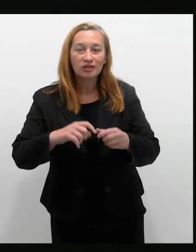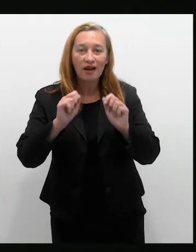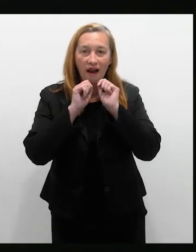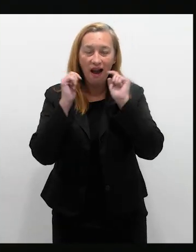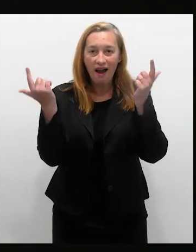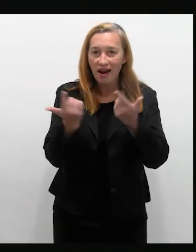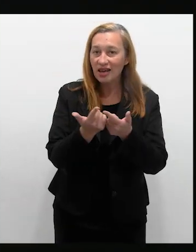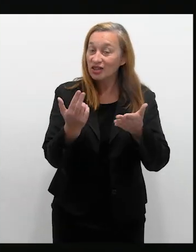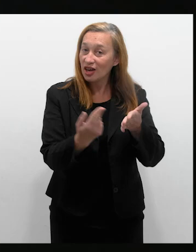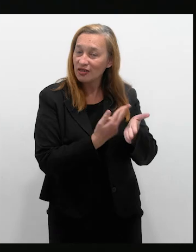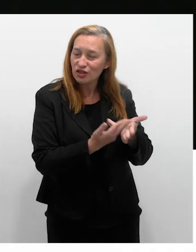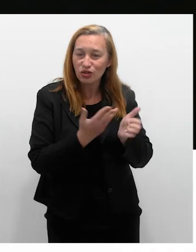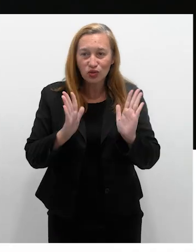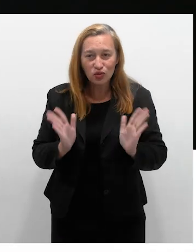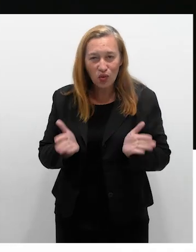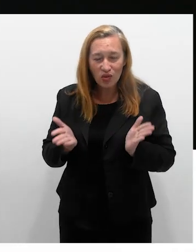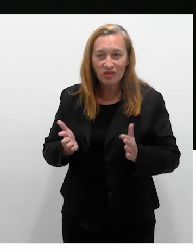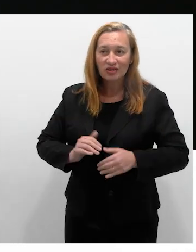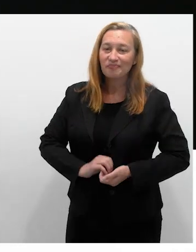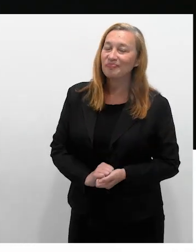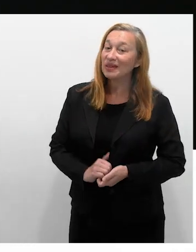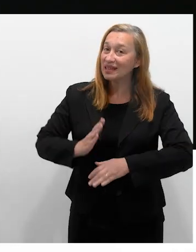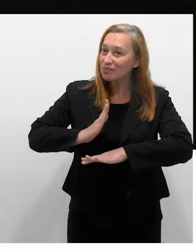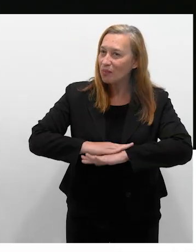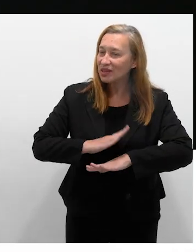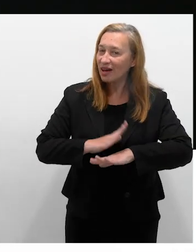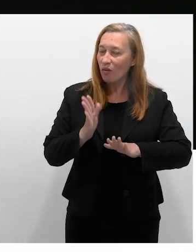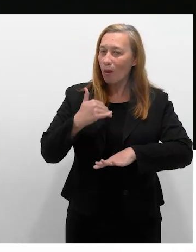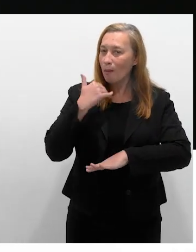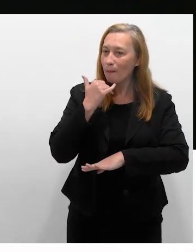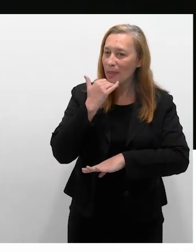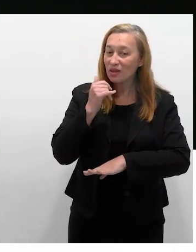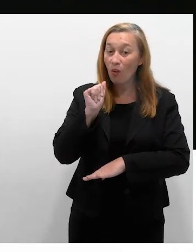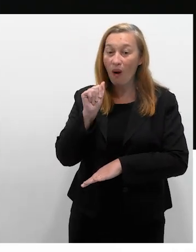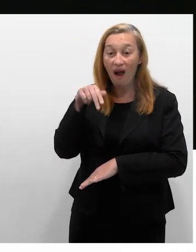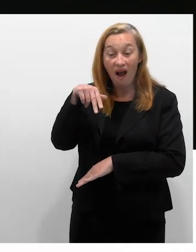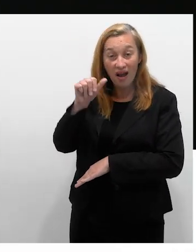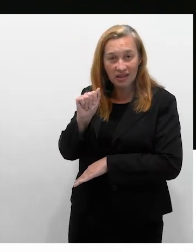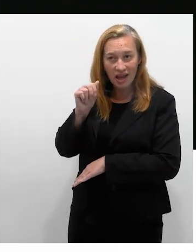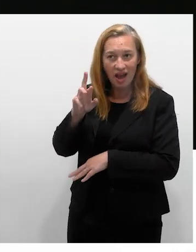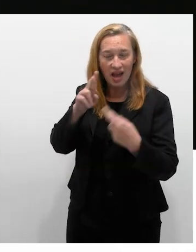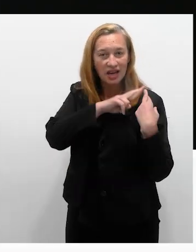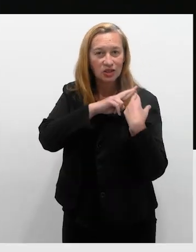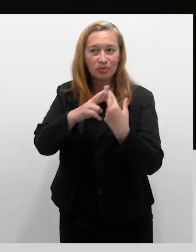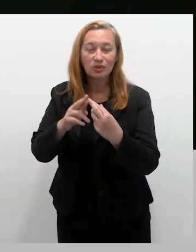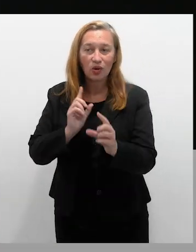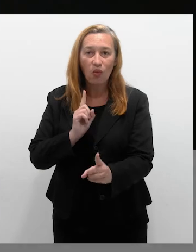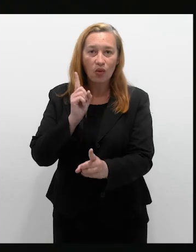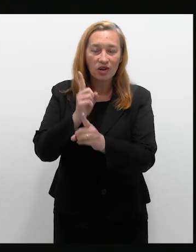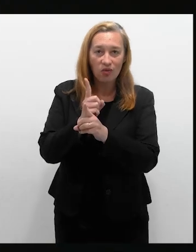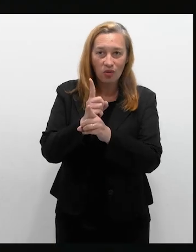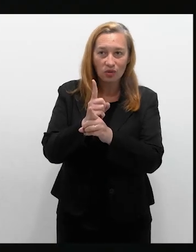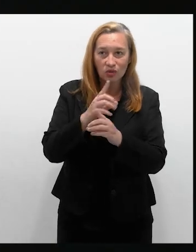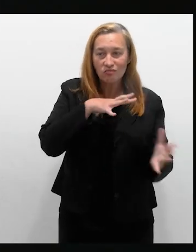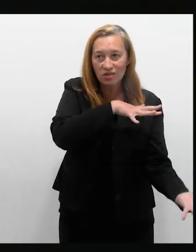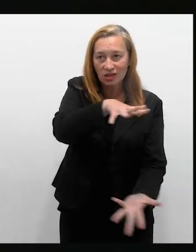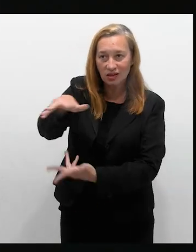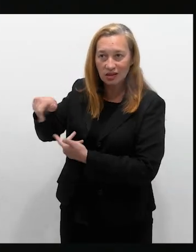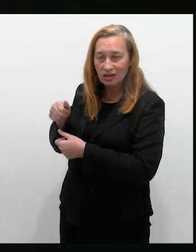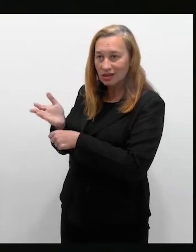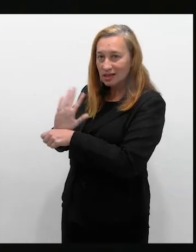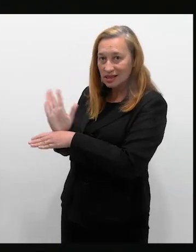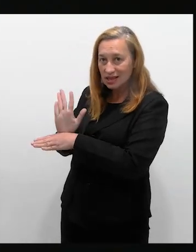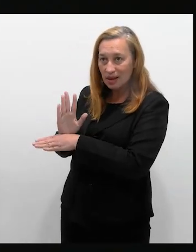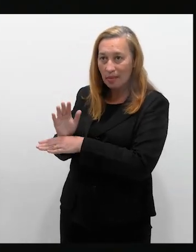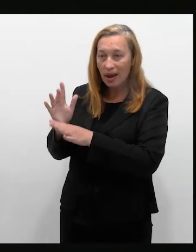Com o nosso Alerj Revista de hoje, agora a gente vai bater um papo com Ana Dilon, que é responsável pelo Encontro Internacional de